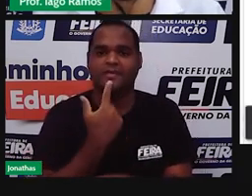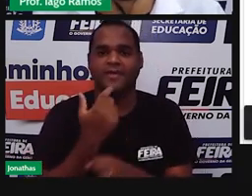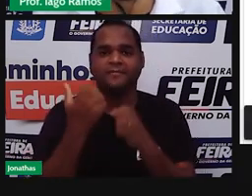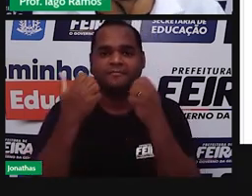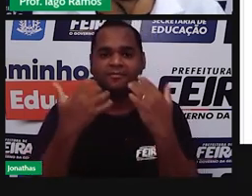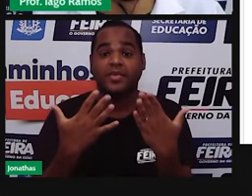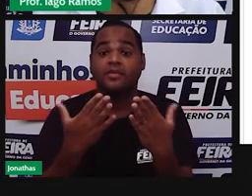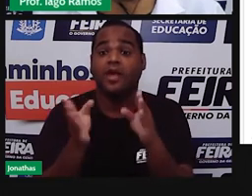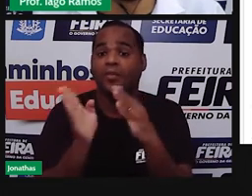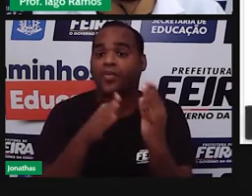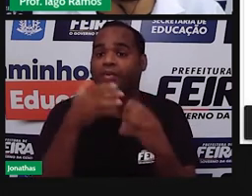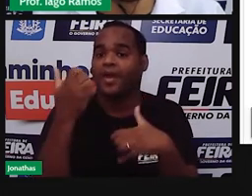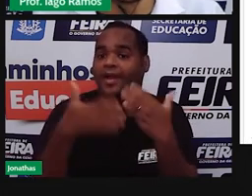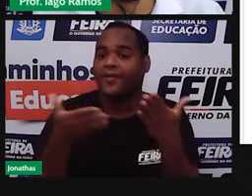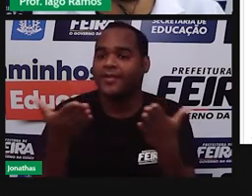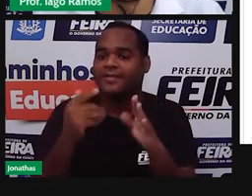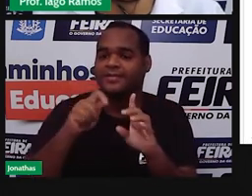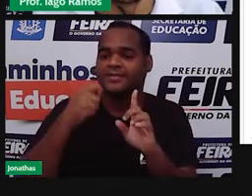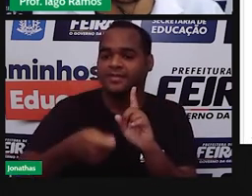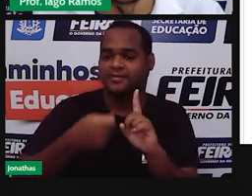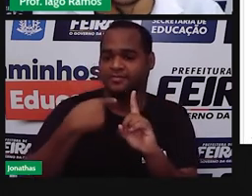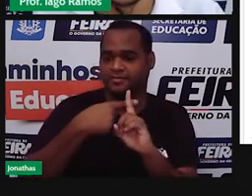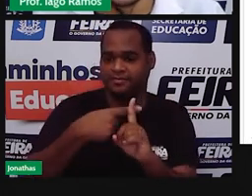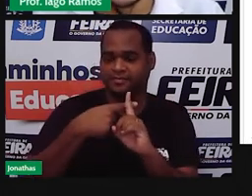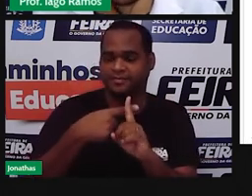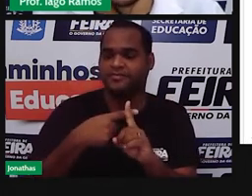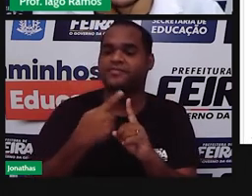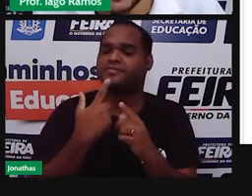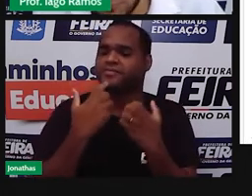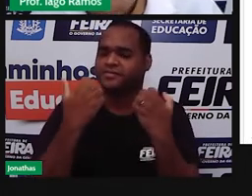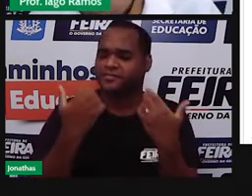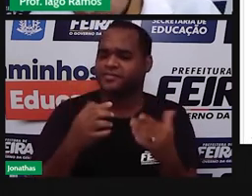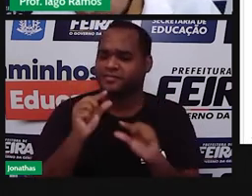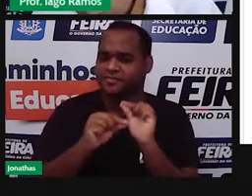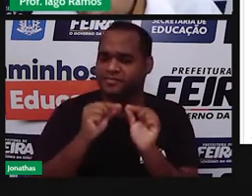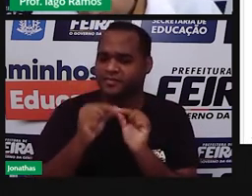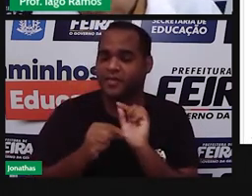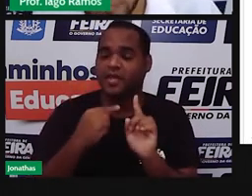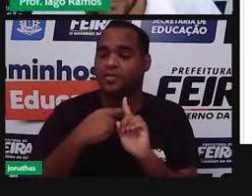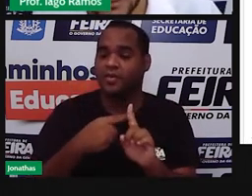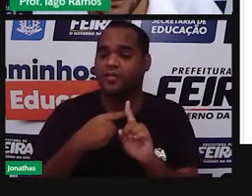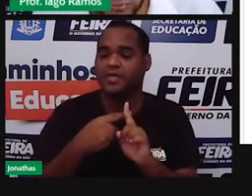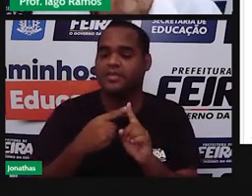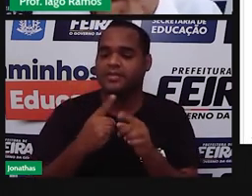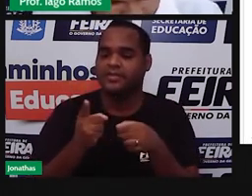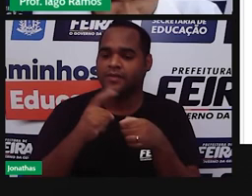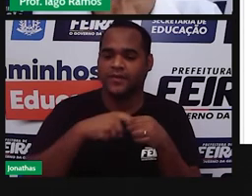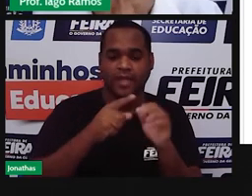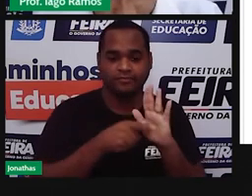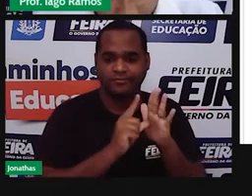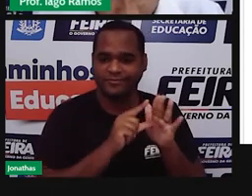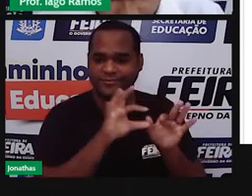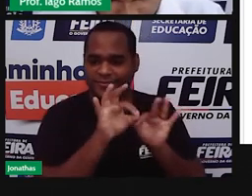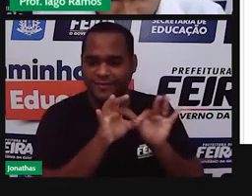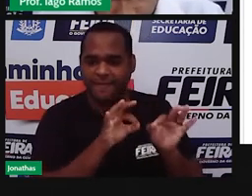agora deu positivo. Positivo que você pode botar assim, mais 2.